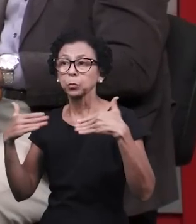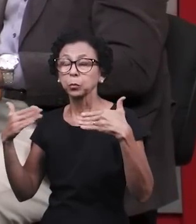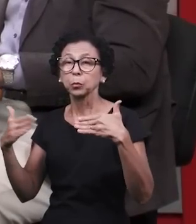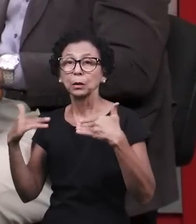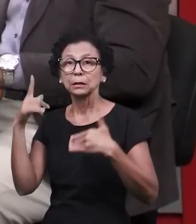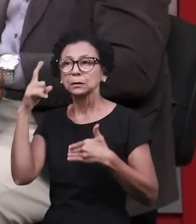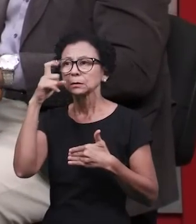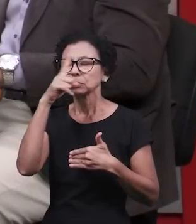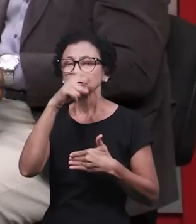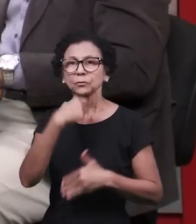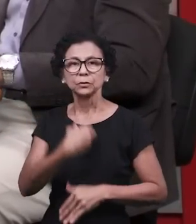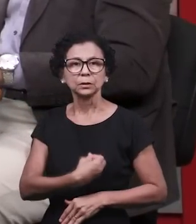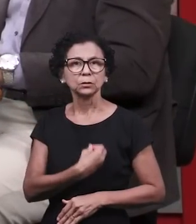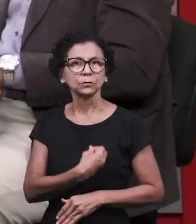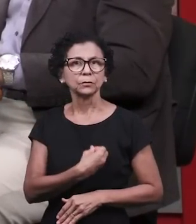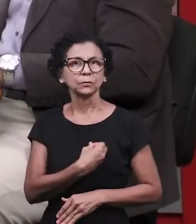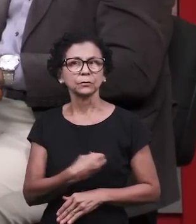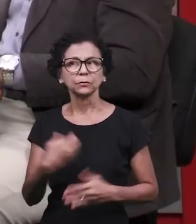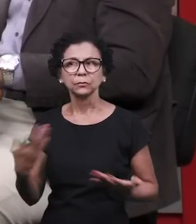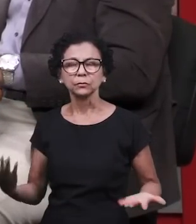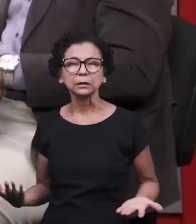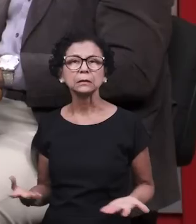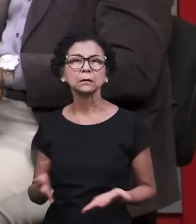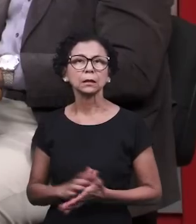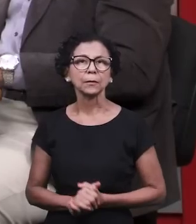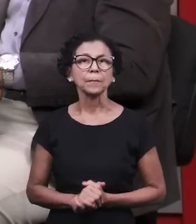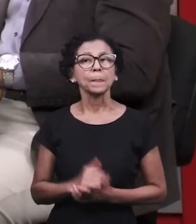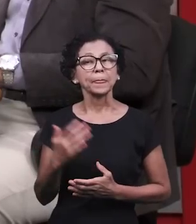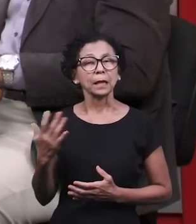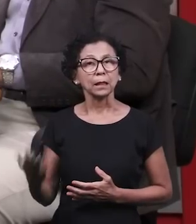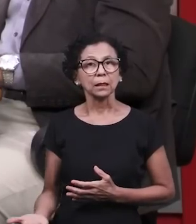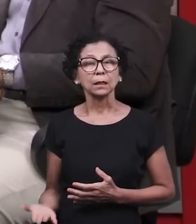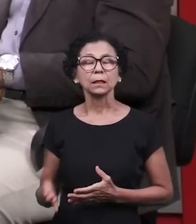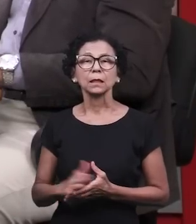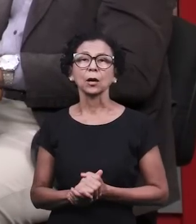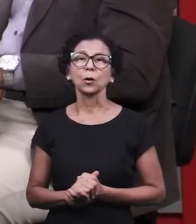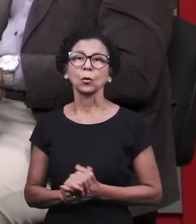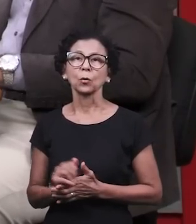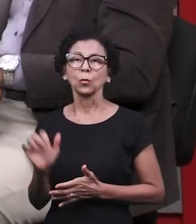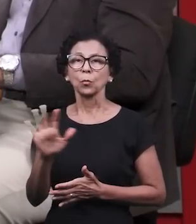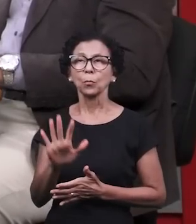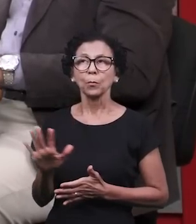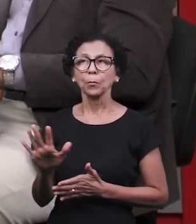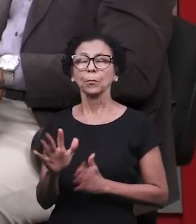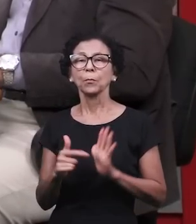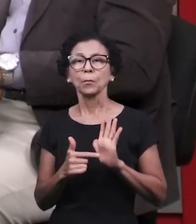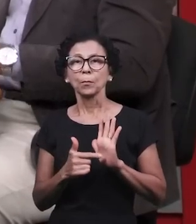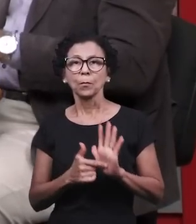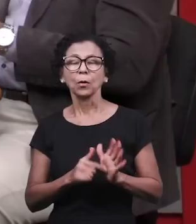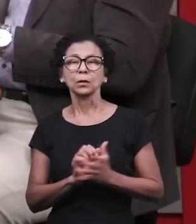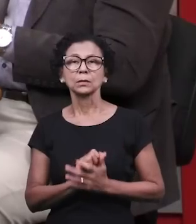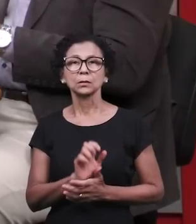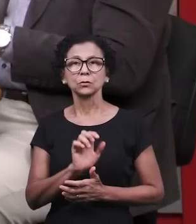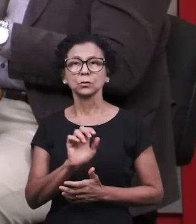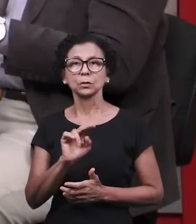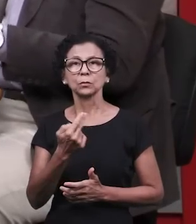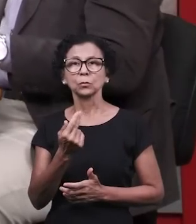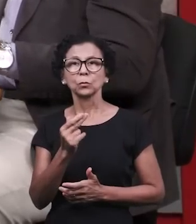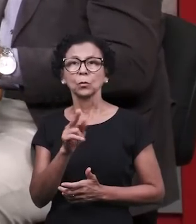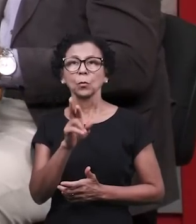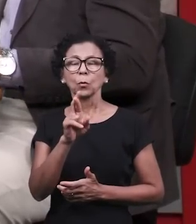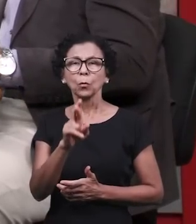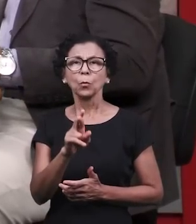Abraão. Abraão possuindo, então, mais 2 irmãos, portanto, Terá com 3 filhos.